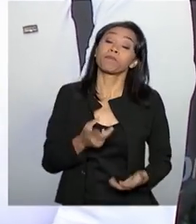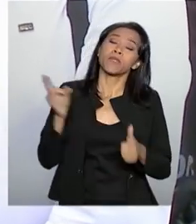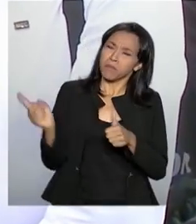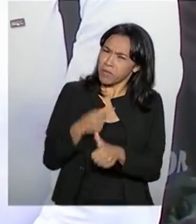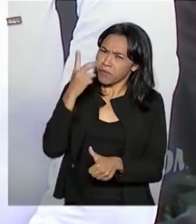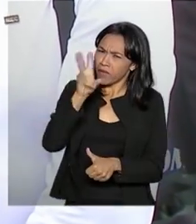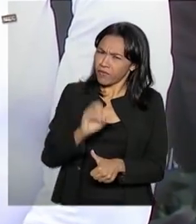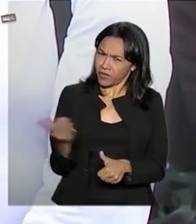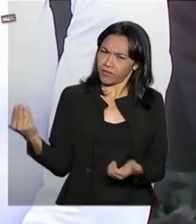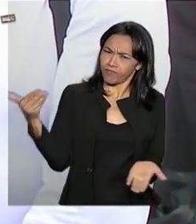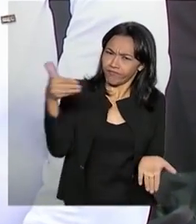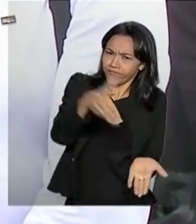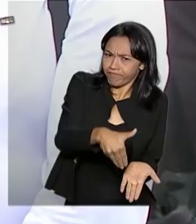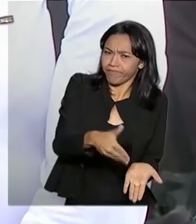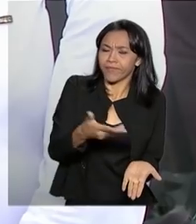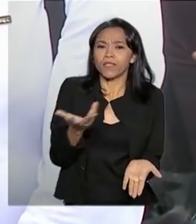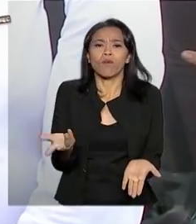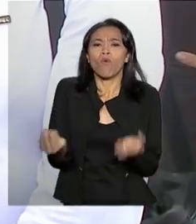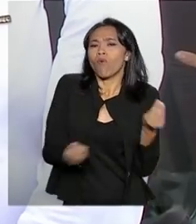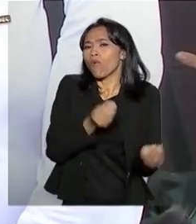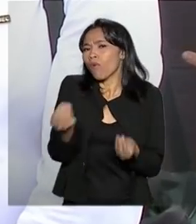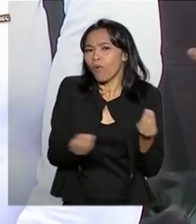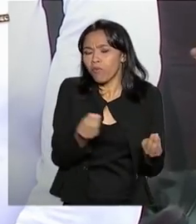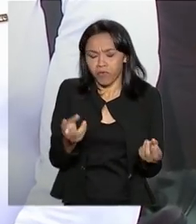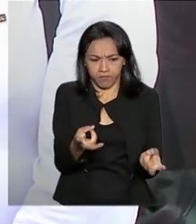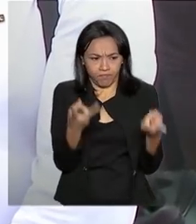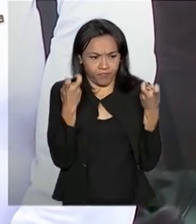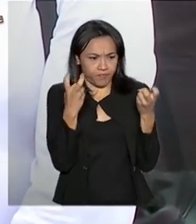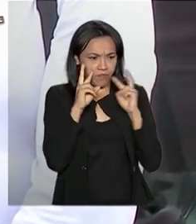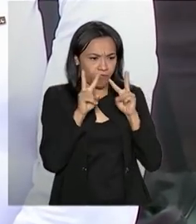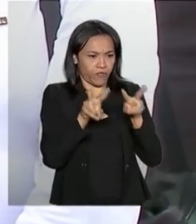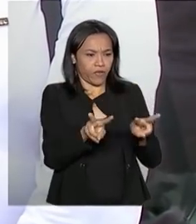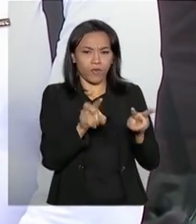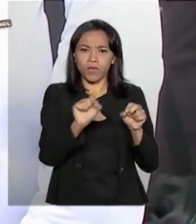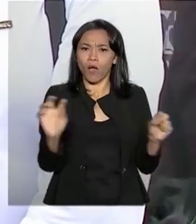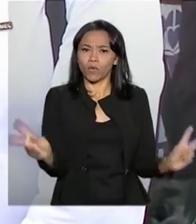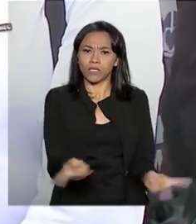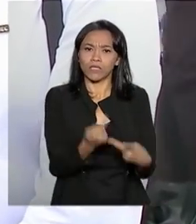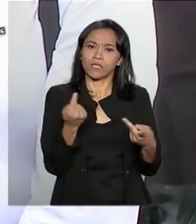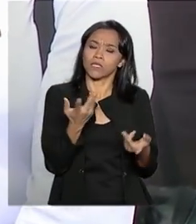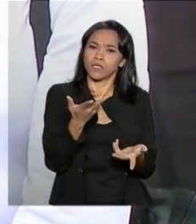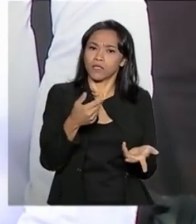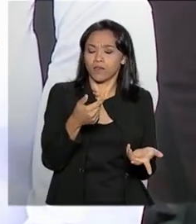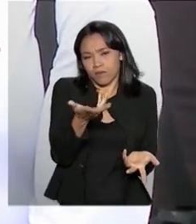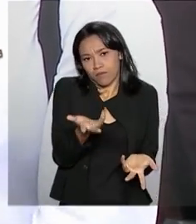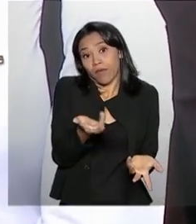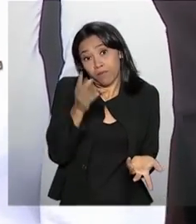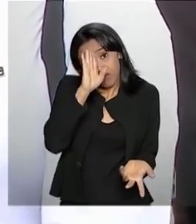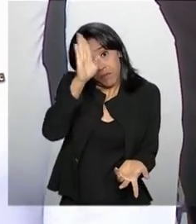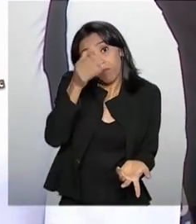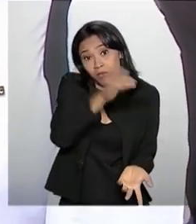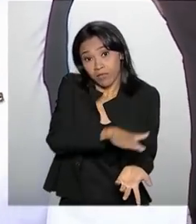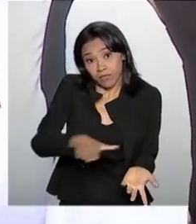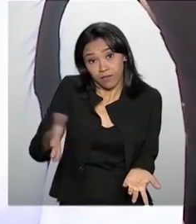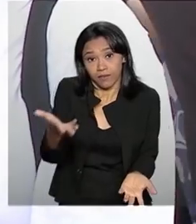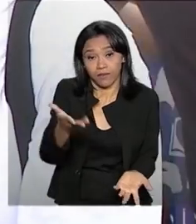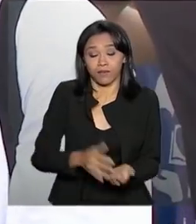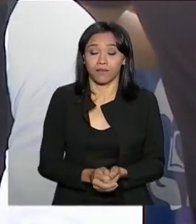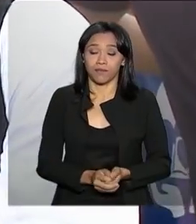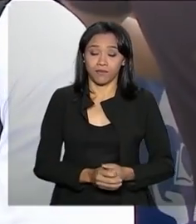vez aqui em Boa Vista, como que foi perceber essa situação dos venezuelanos que estão aqui, especialmente das crianças que precisam desse acesso à